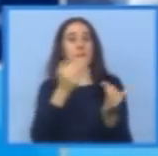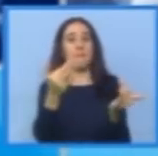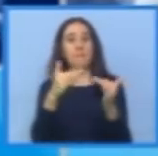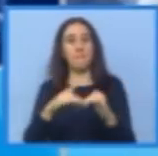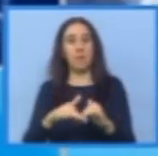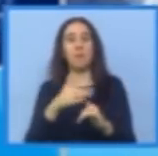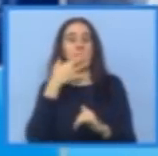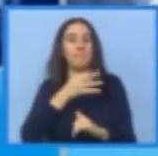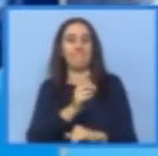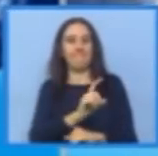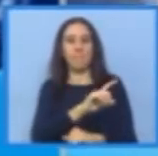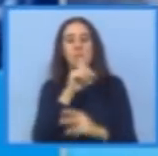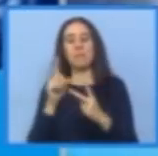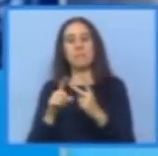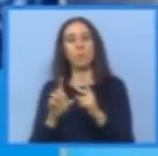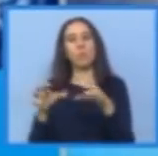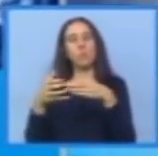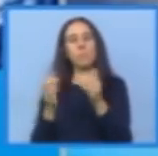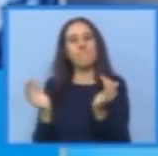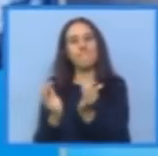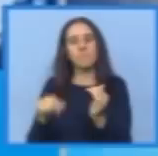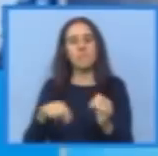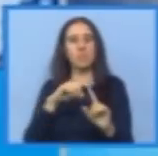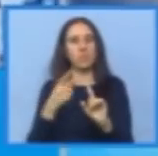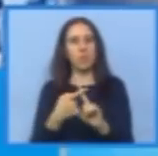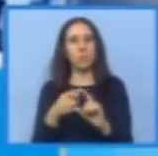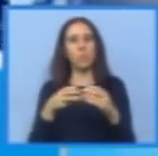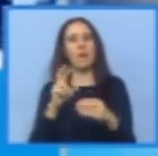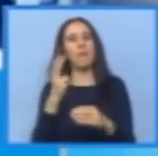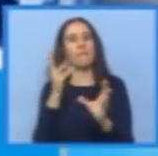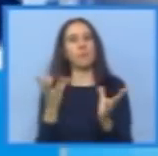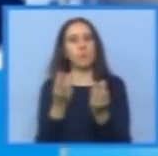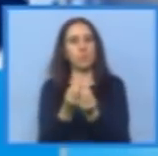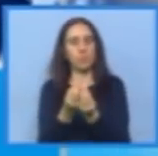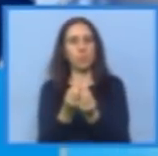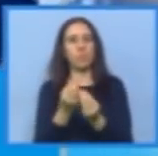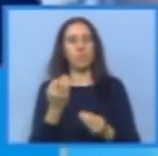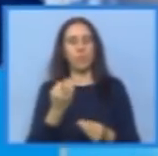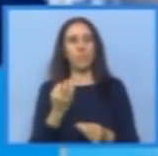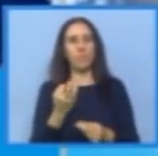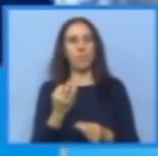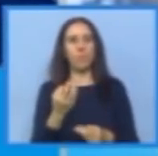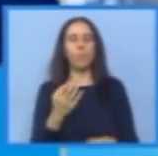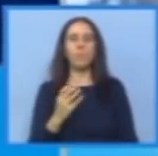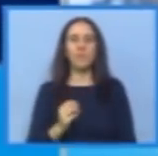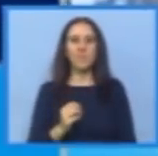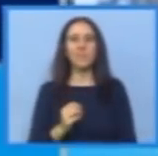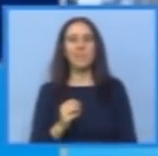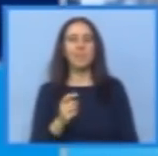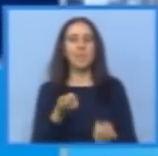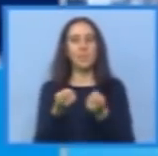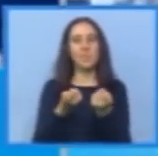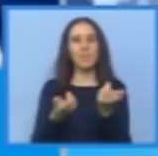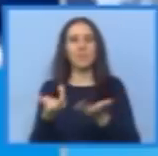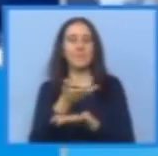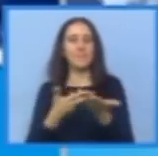vinham. O outro grupo também bastante pequeno. Este ano juntámos os 2 grupos. Fizemos ali umas negociações,